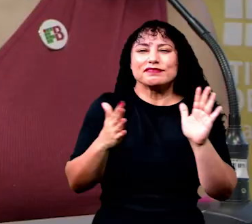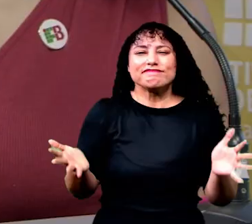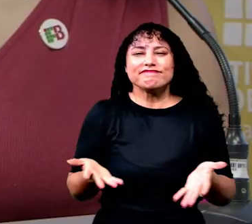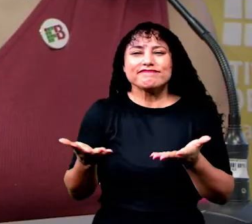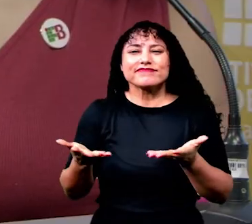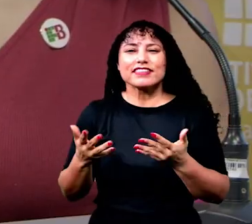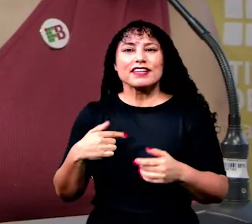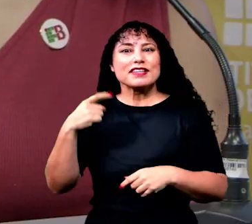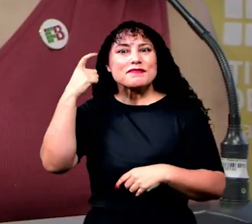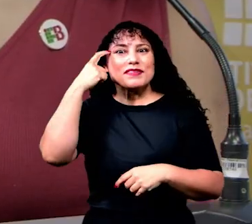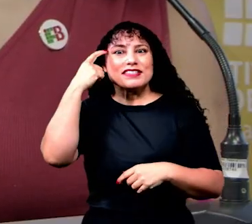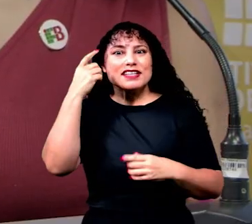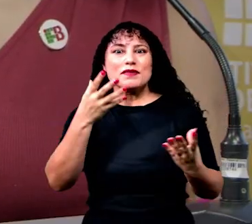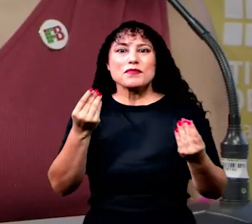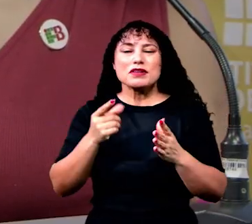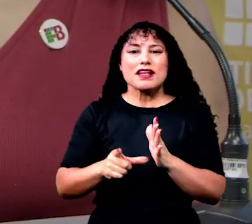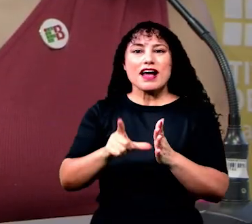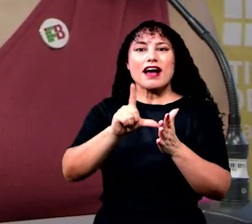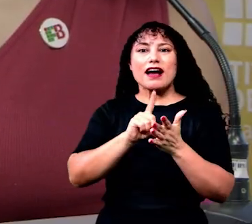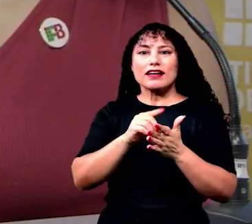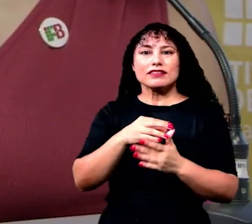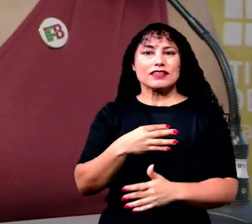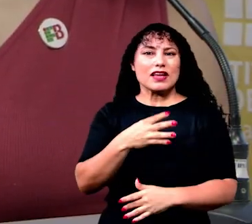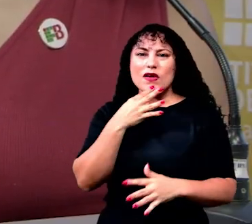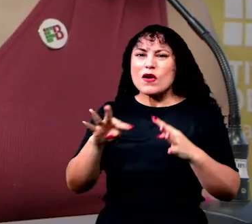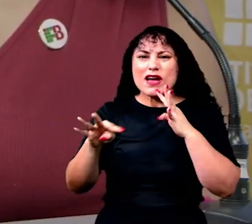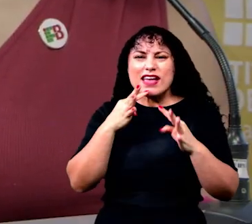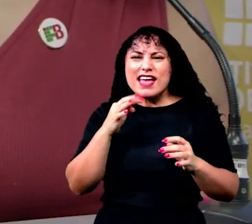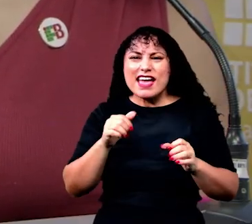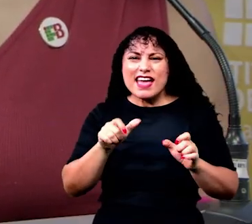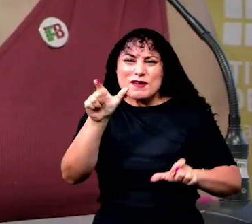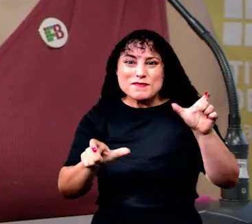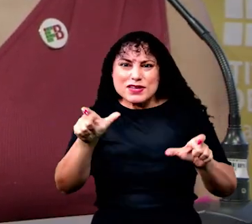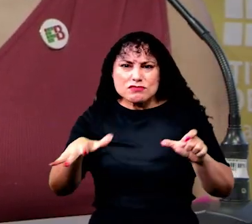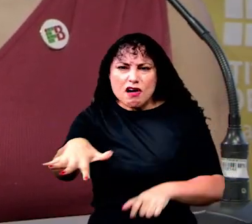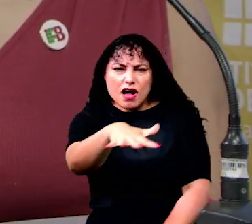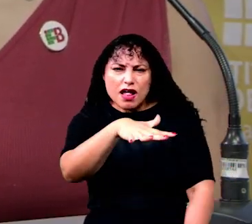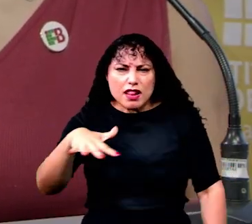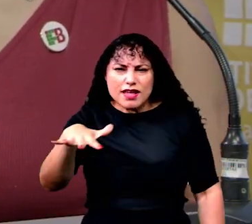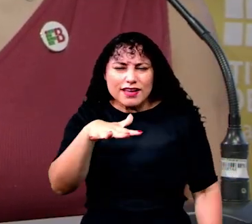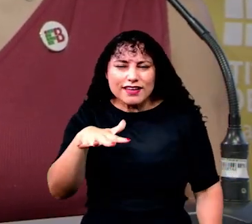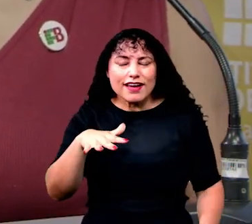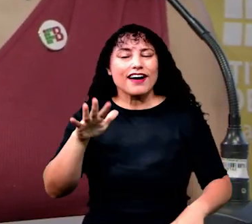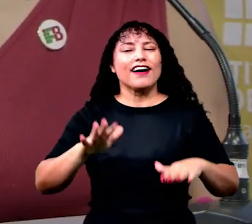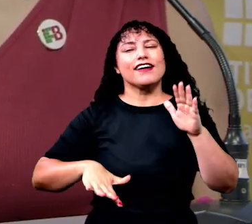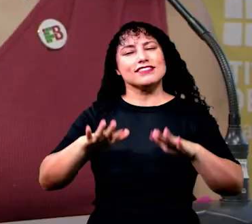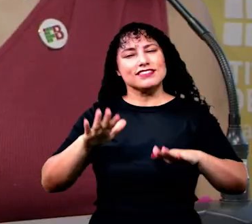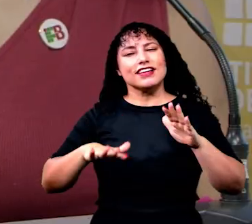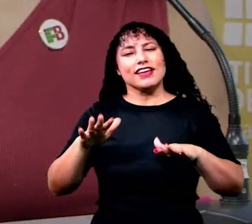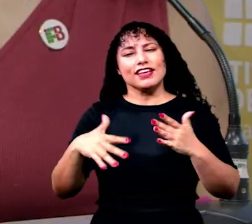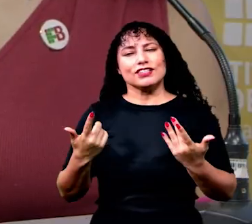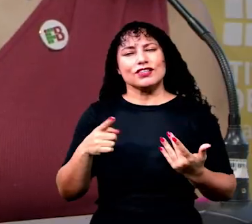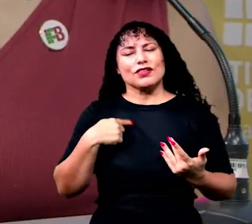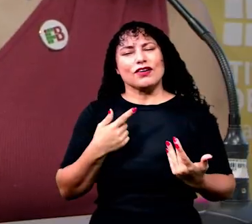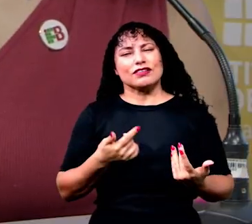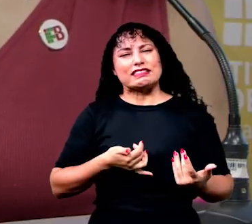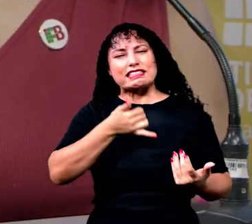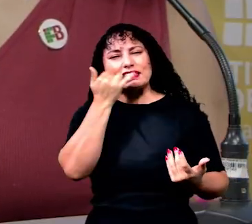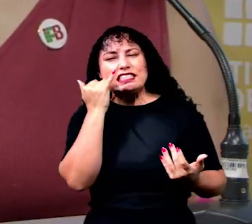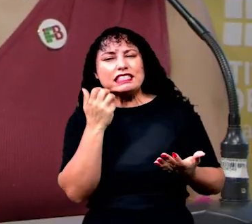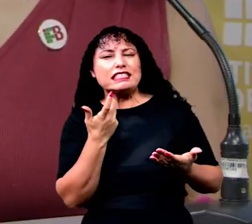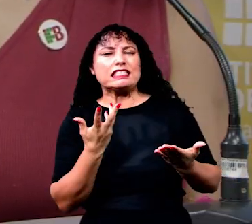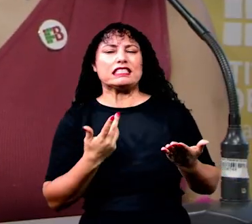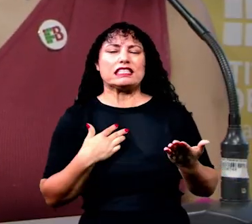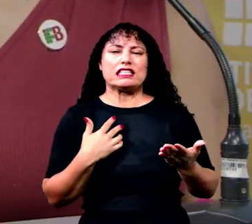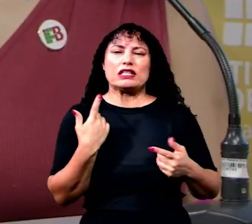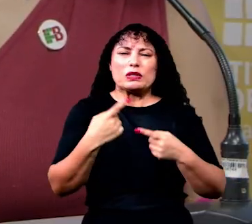a gente ficar pensando muito previamente, sem conhecer quem é a galera que está ali, às vezes a gente acaba tipo, putz, tentei uma atividade, não